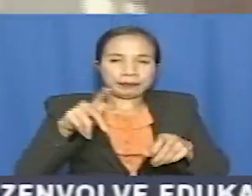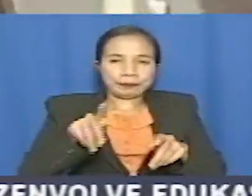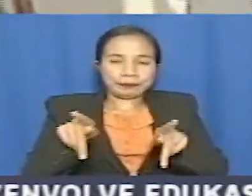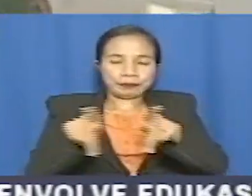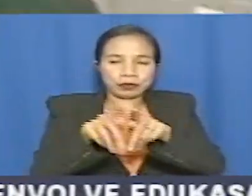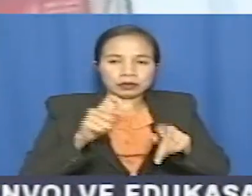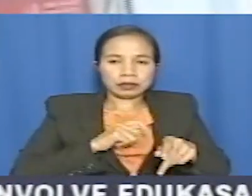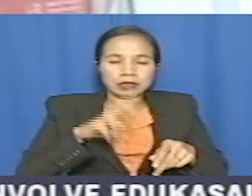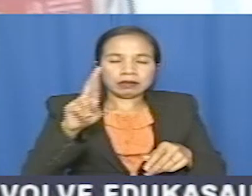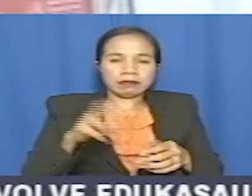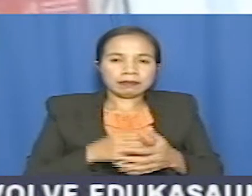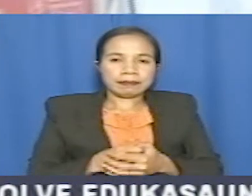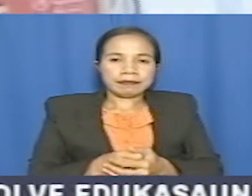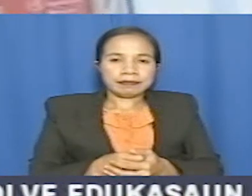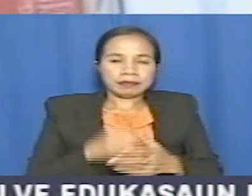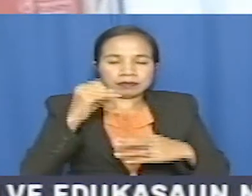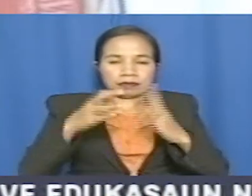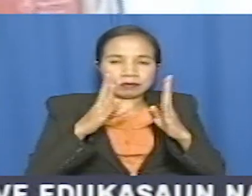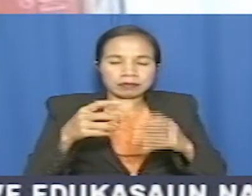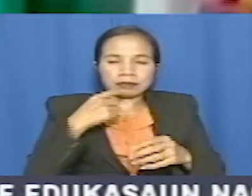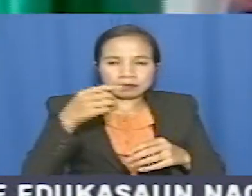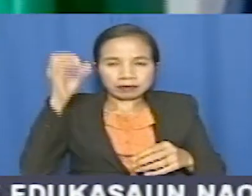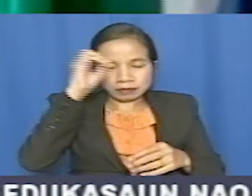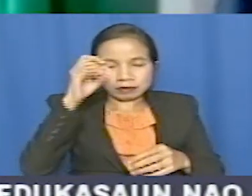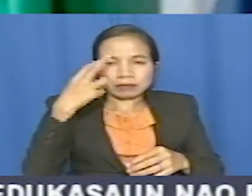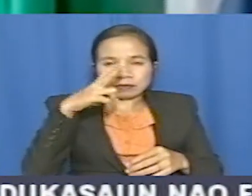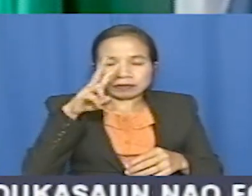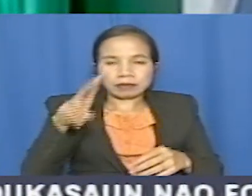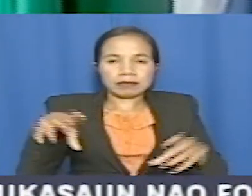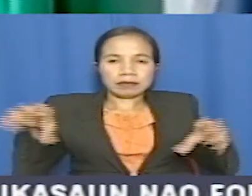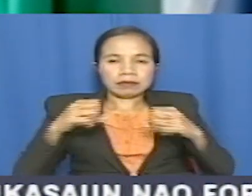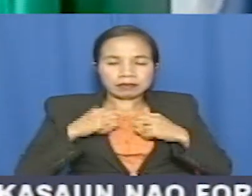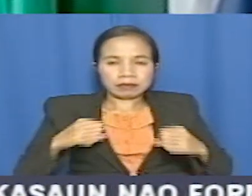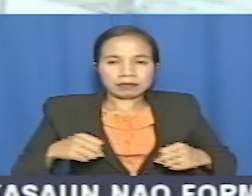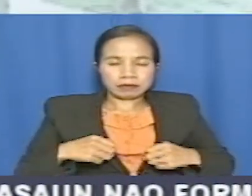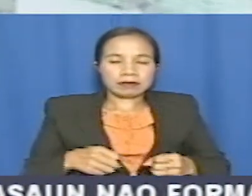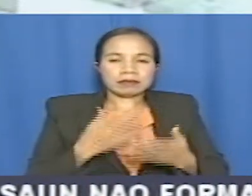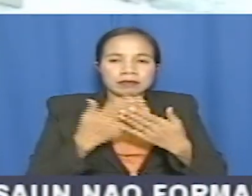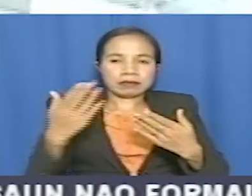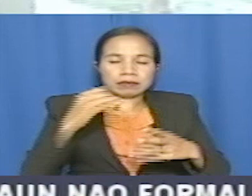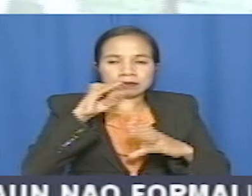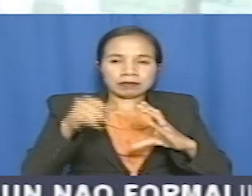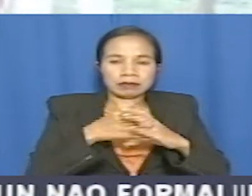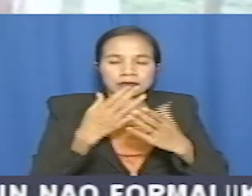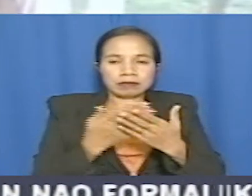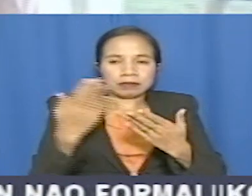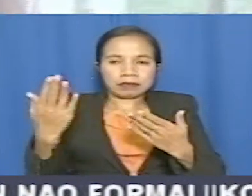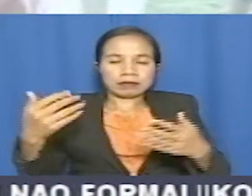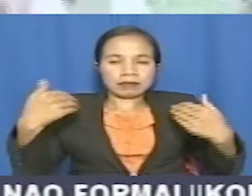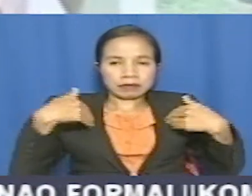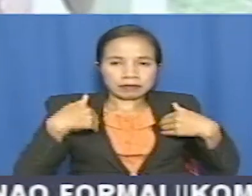Deputada Lúcia Taquei, mas jornalista Cira informa, observação de Rodiharé, pessoal de serviço de saúde Cira, não facilidade inclui equipamentos de